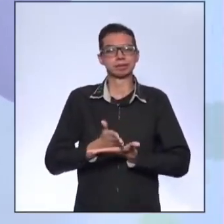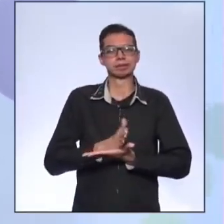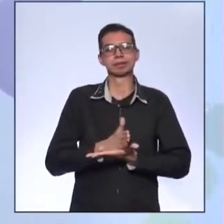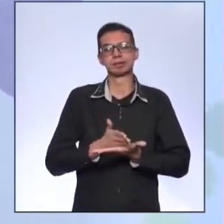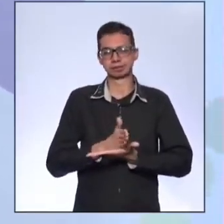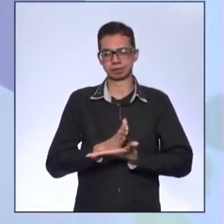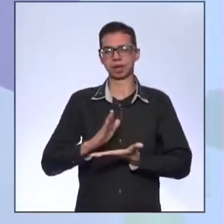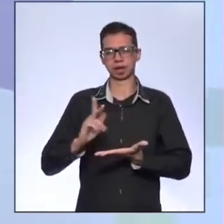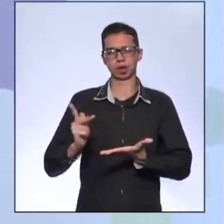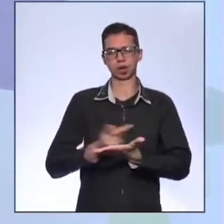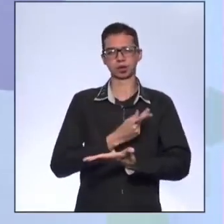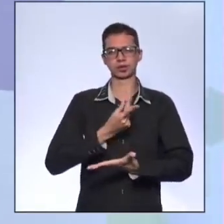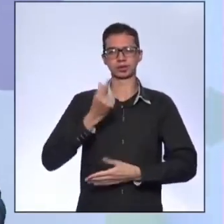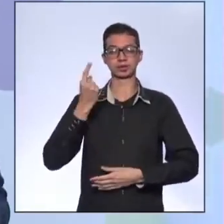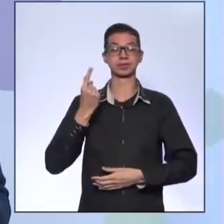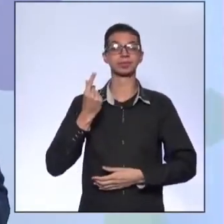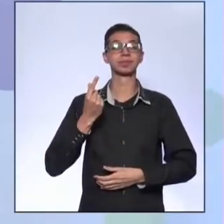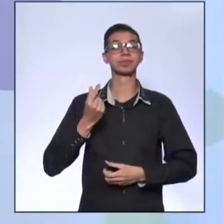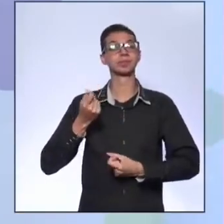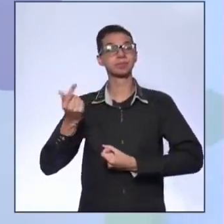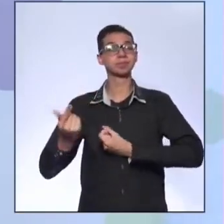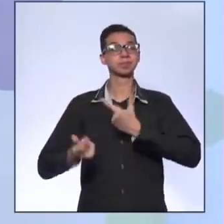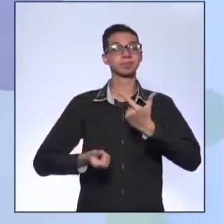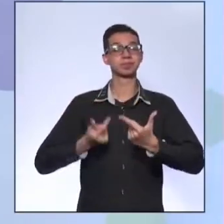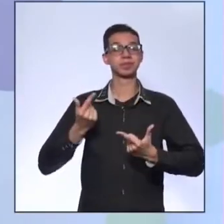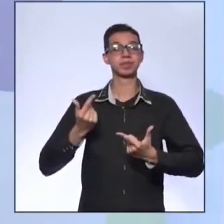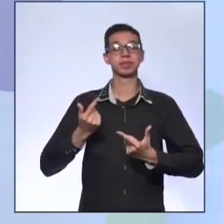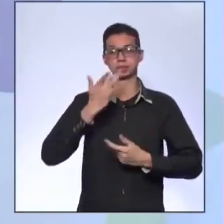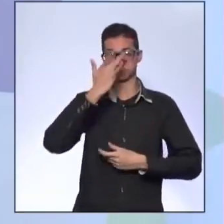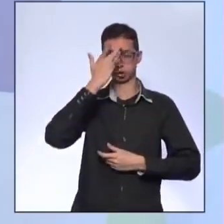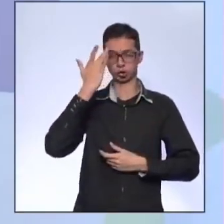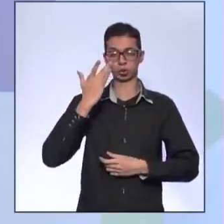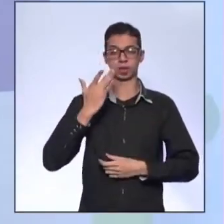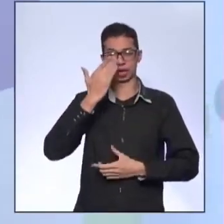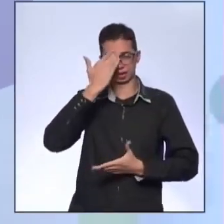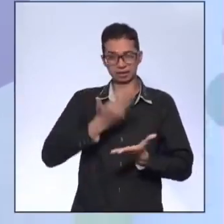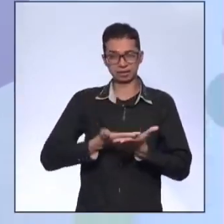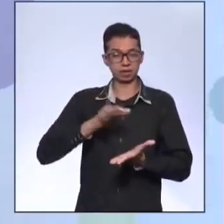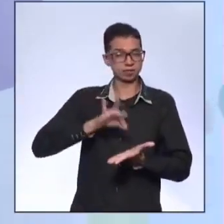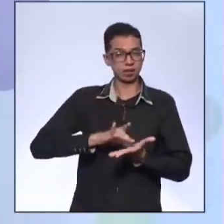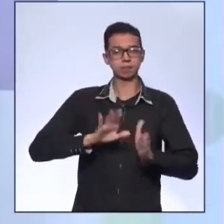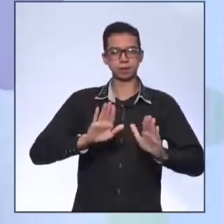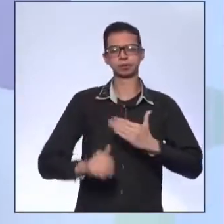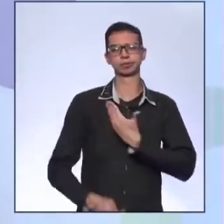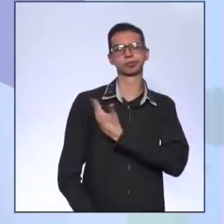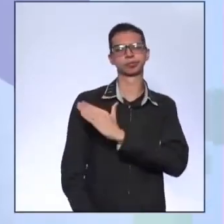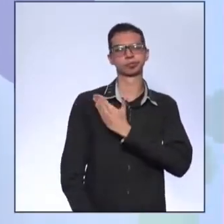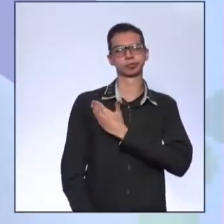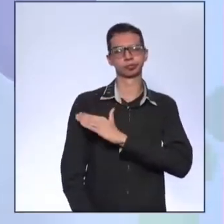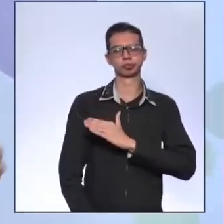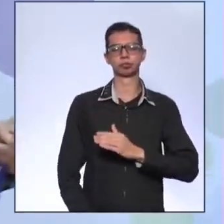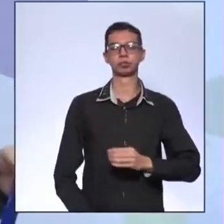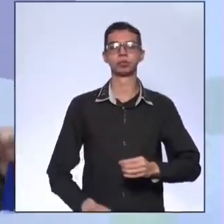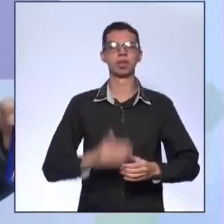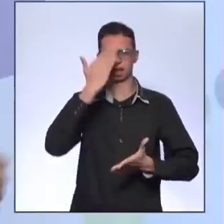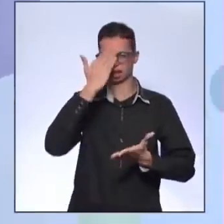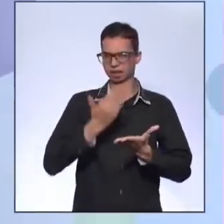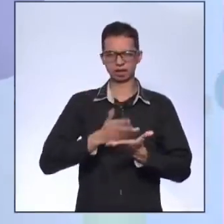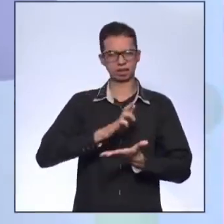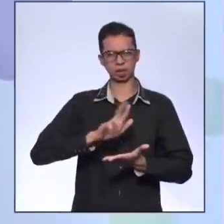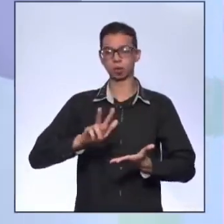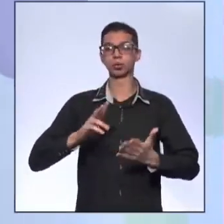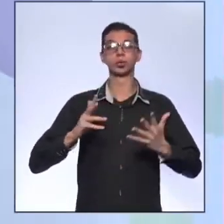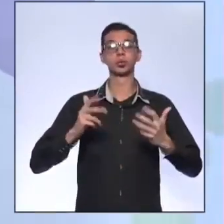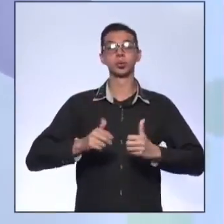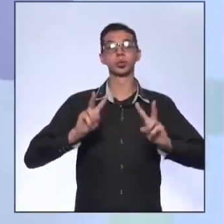ou um repúdio por parte dos puristas, né, que acreditavam que não. toda e qualquer evolução física, toda e qualquer